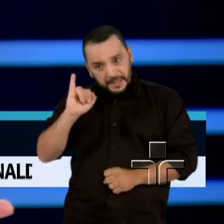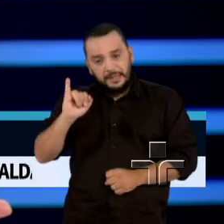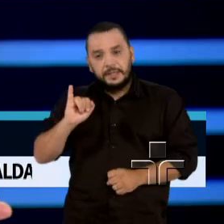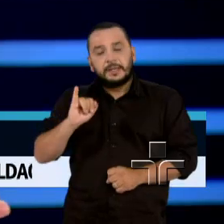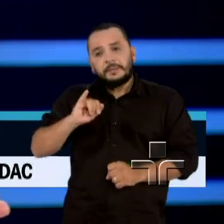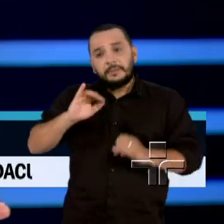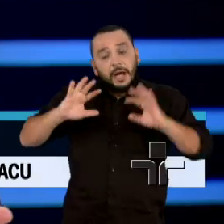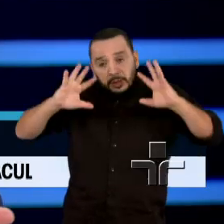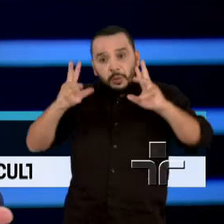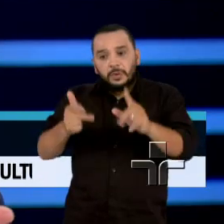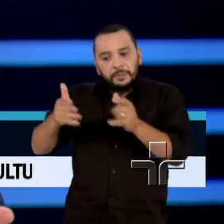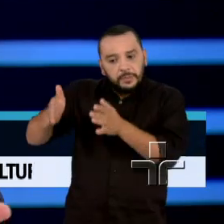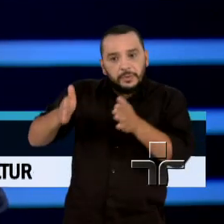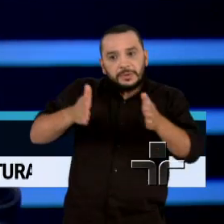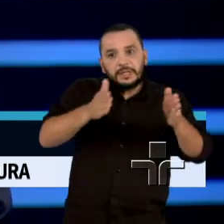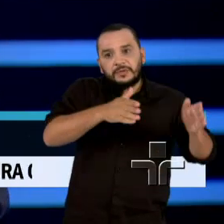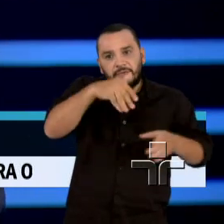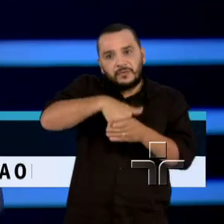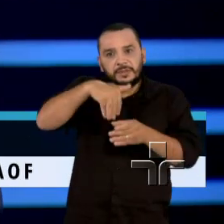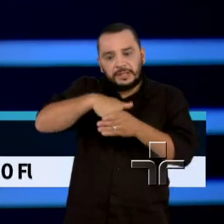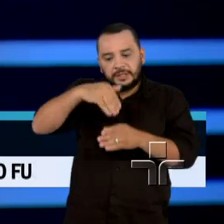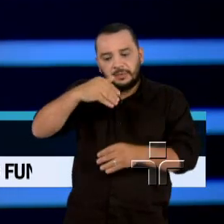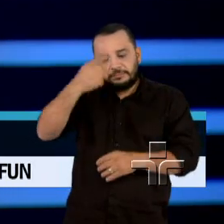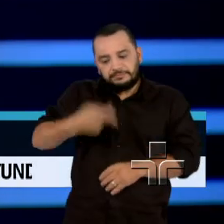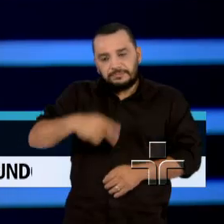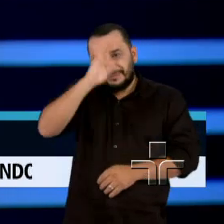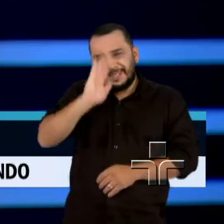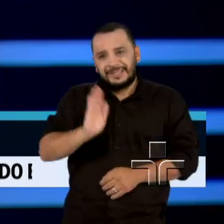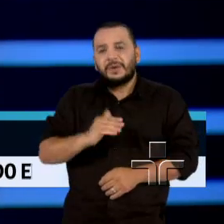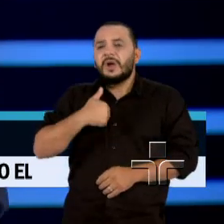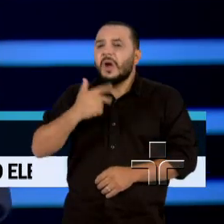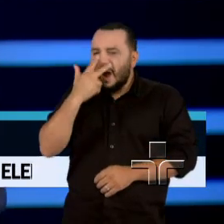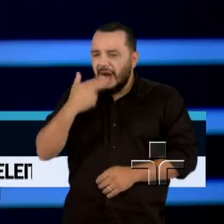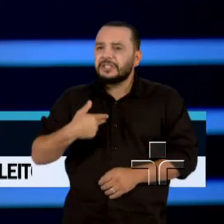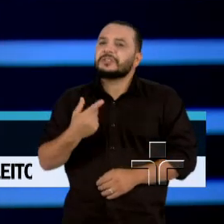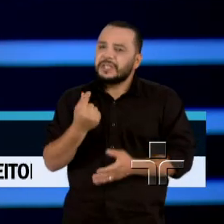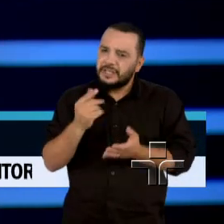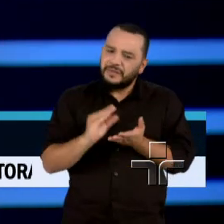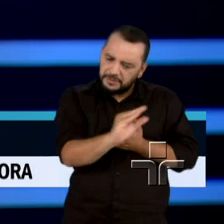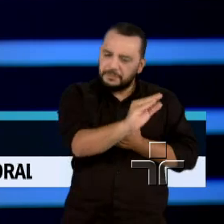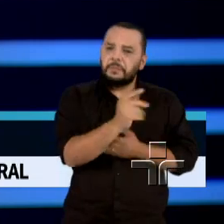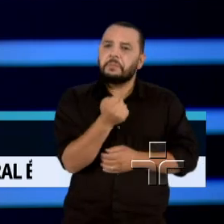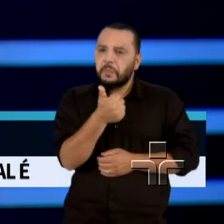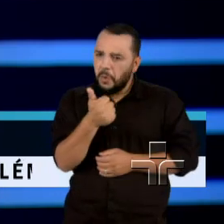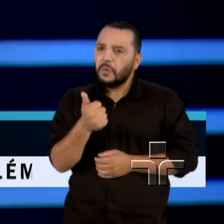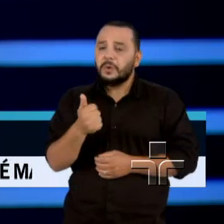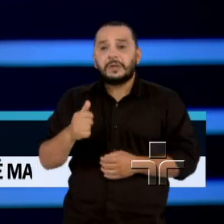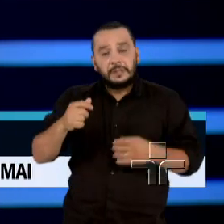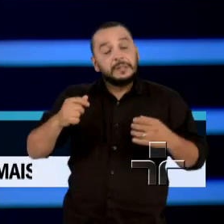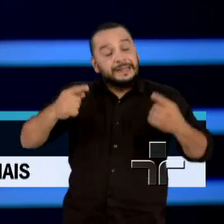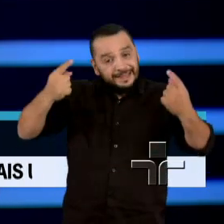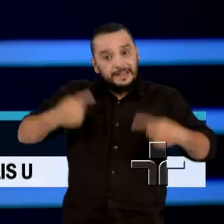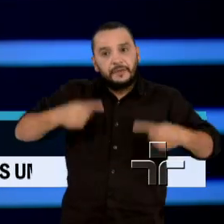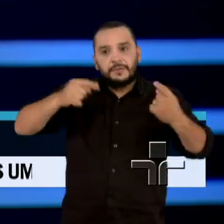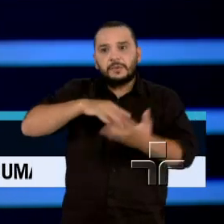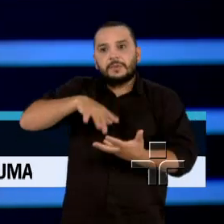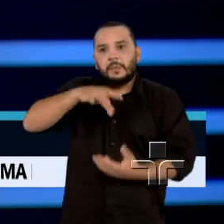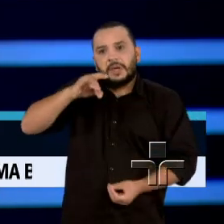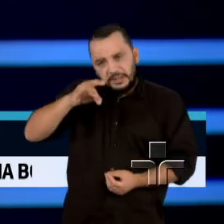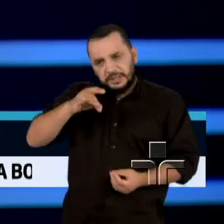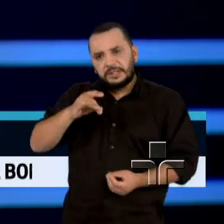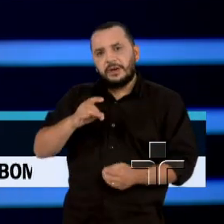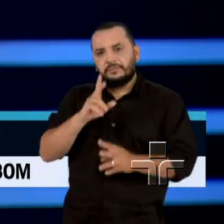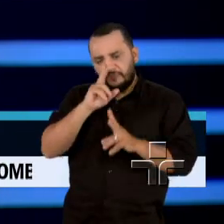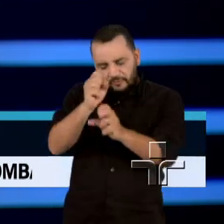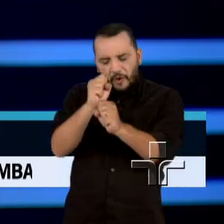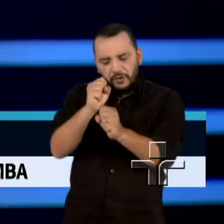o processo eleitoral brasileiro. Eu acho que é um investimento pequeno frente ao desafio que a gente tem de manter uma democracia sólida no Brasil. Então,